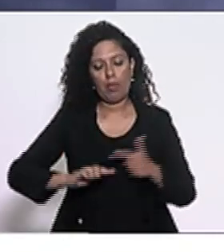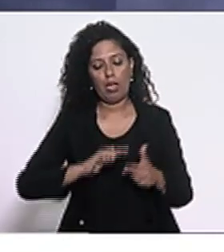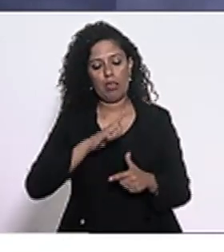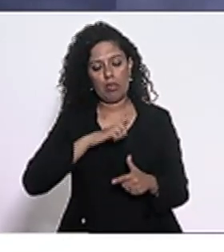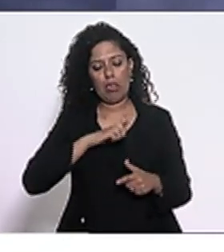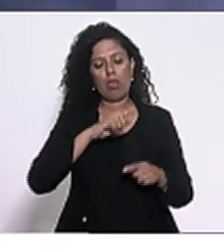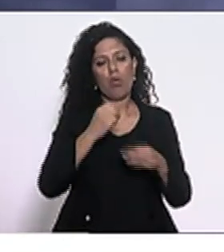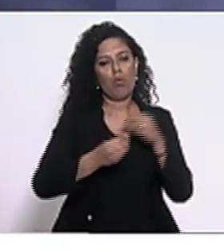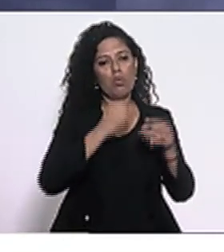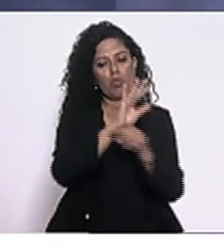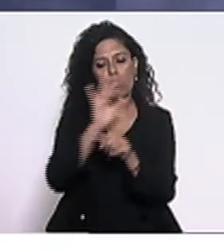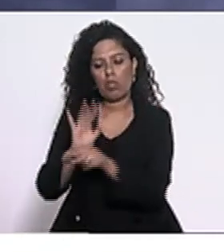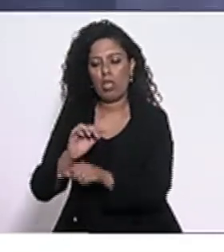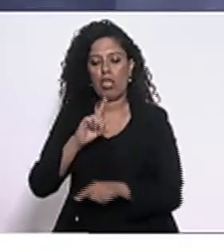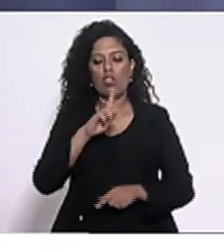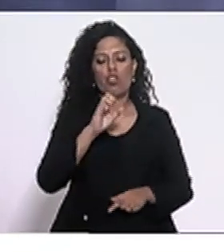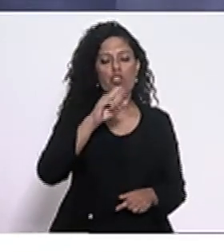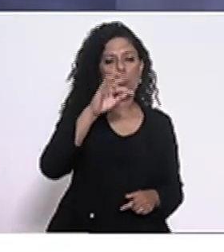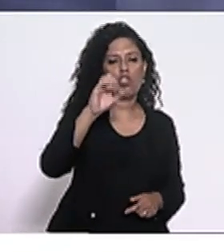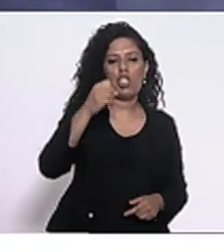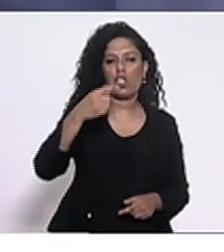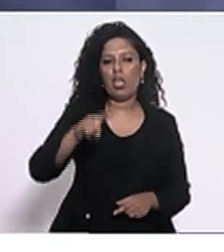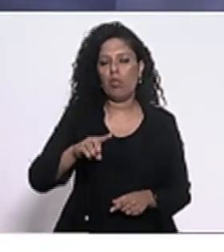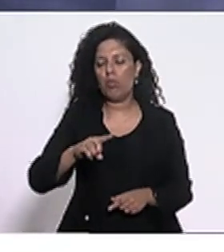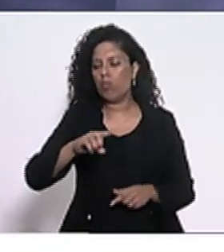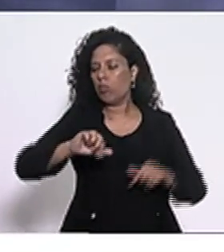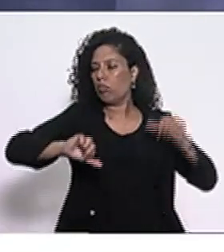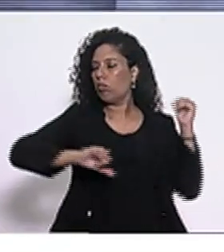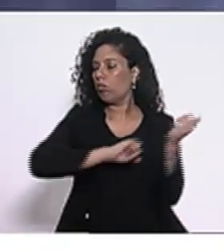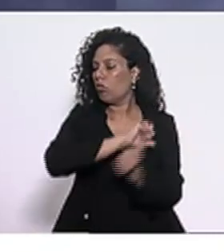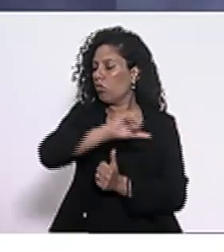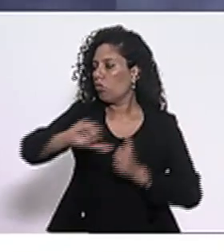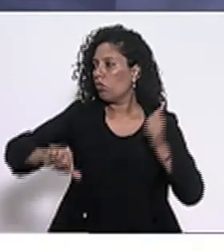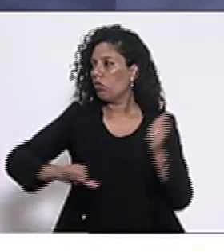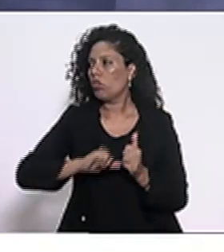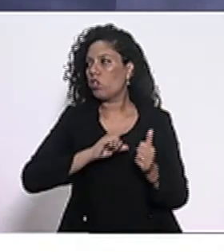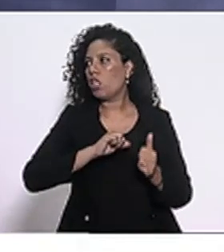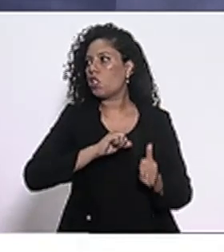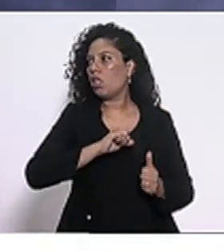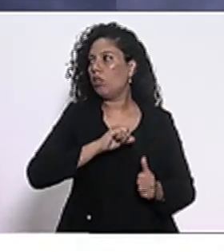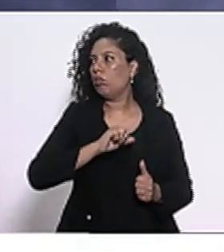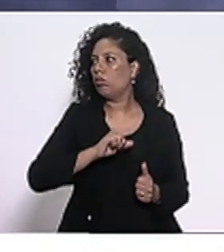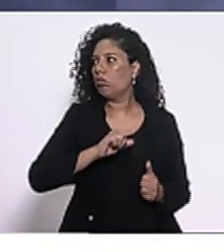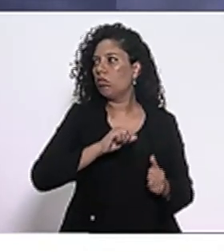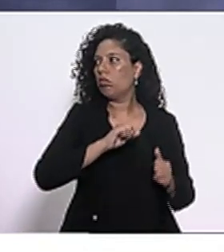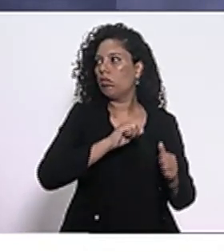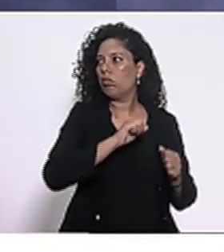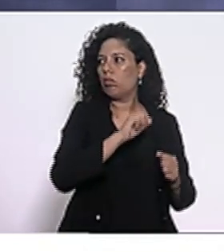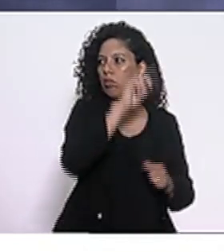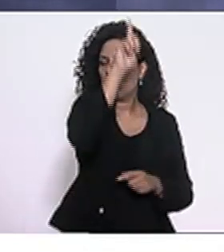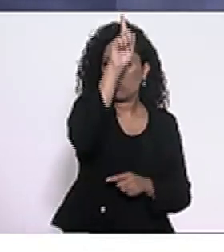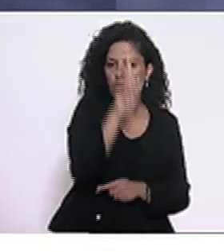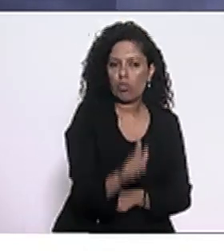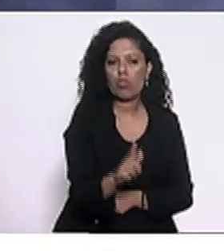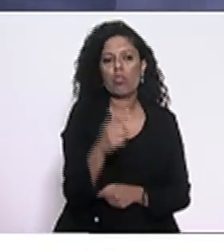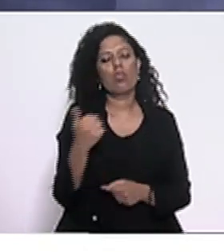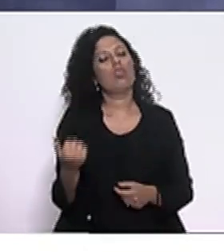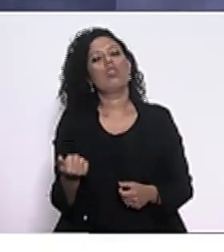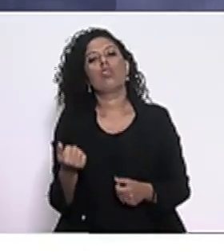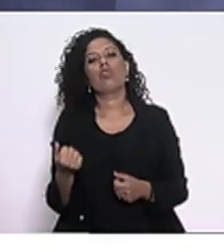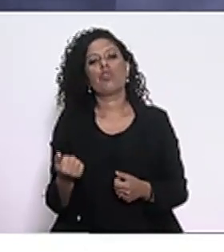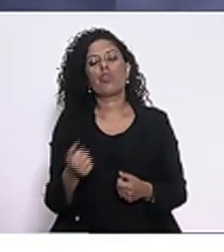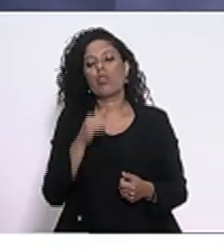mudanças, a gestão do conhecimento, a gestão da infraestrutura, as necessidades que o Estado como um todo